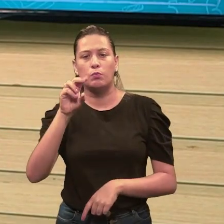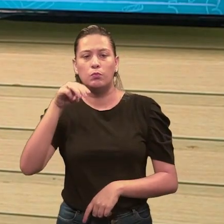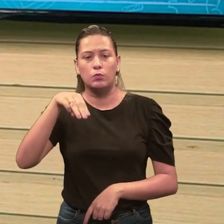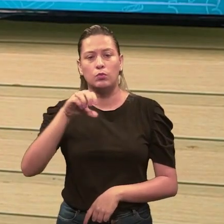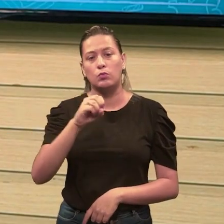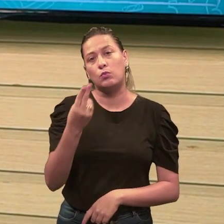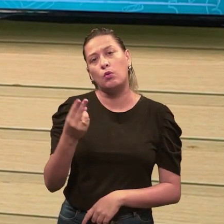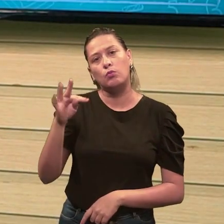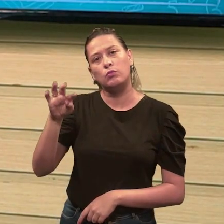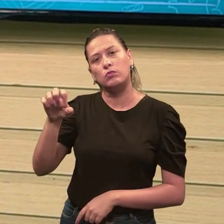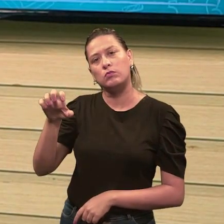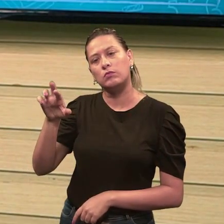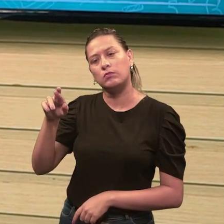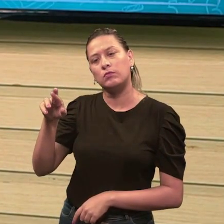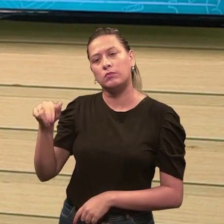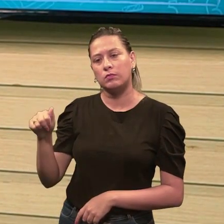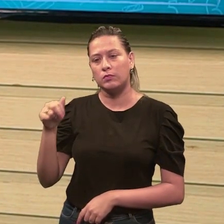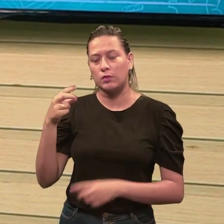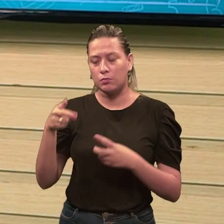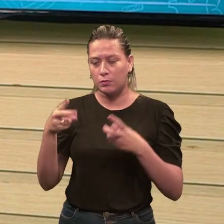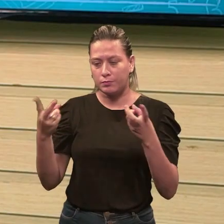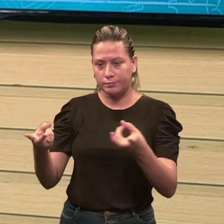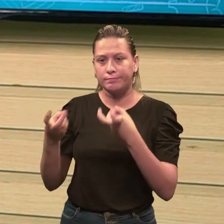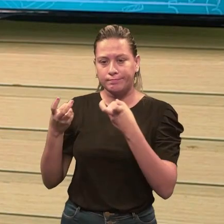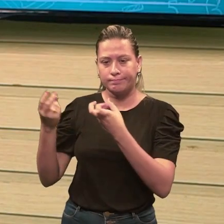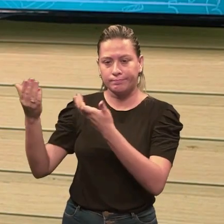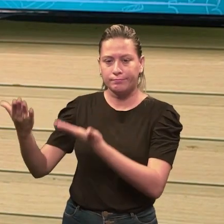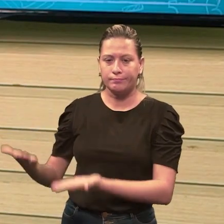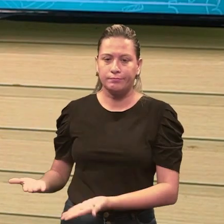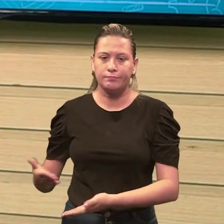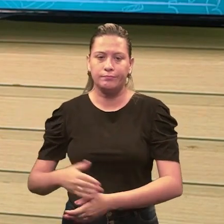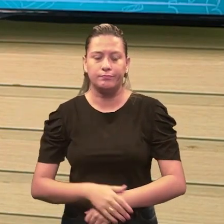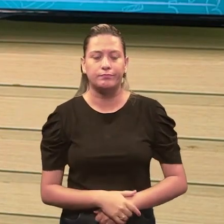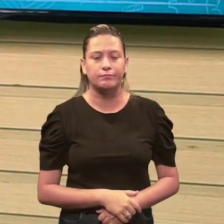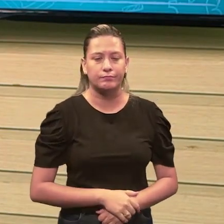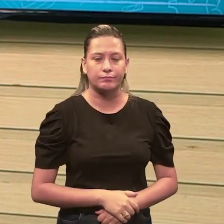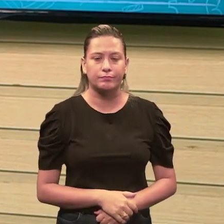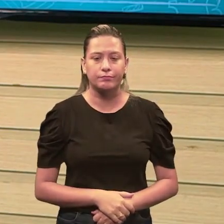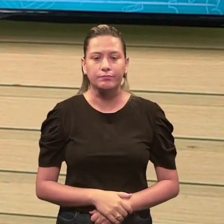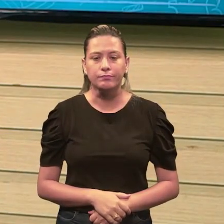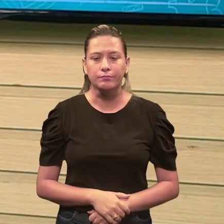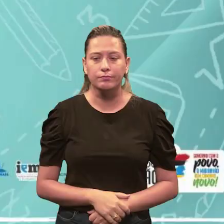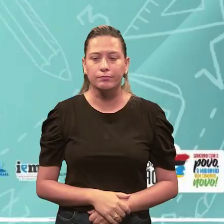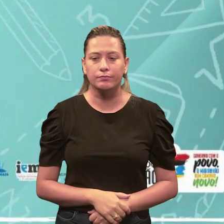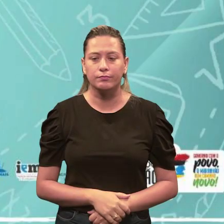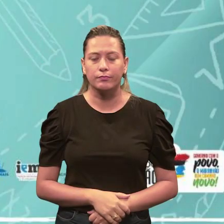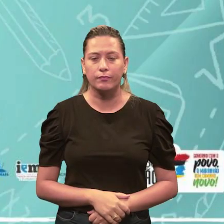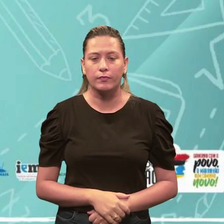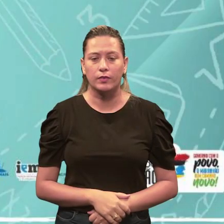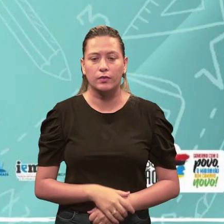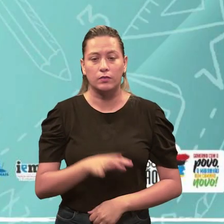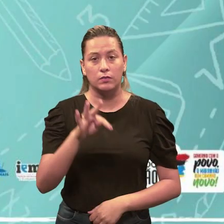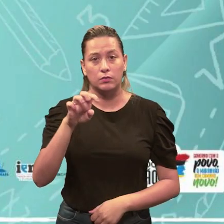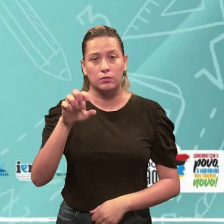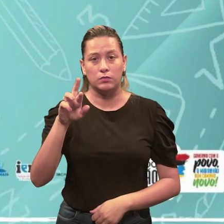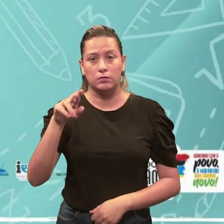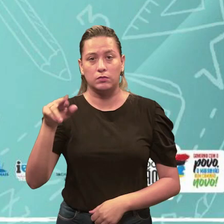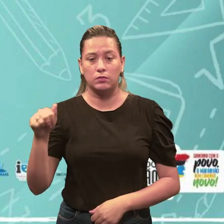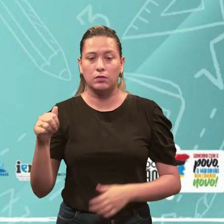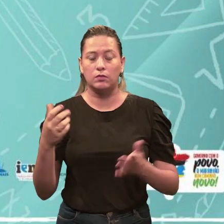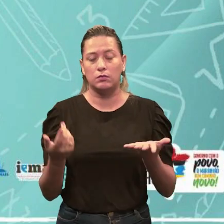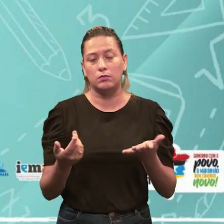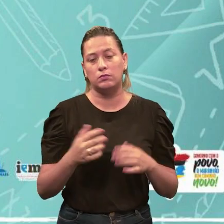mesmo ponto, chamado ponto comum ou ponto terra, né? Como a gente pode perceber aqui, tá? Nessa